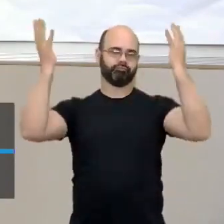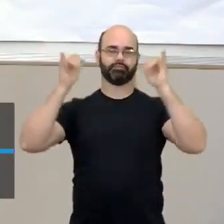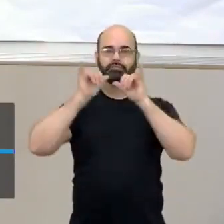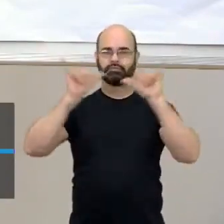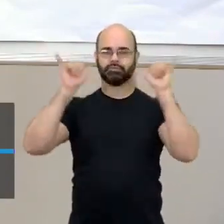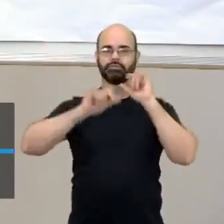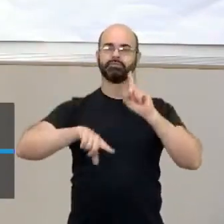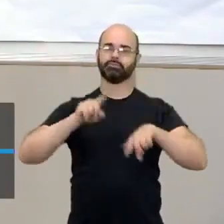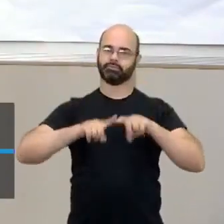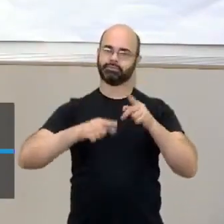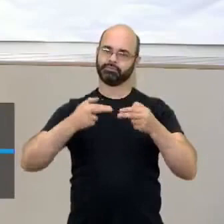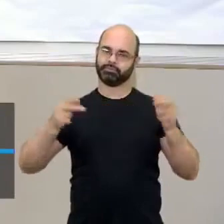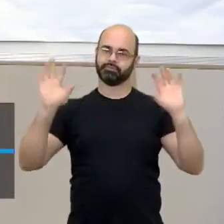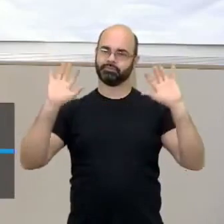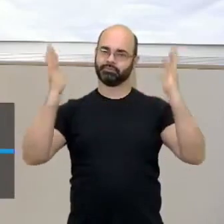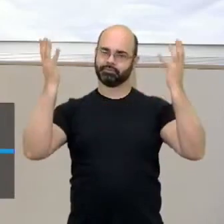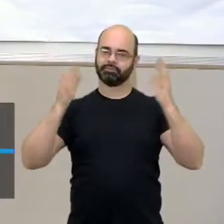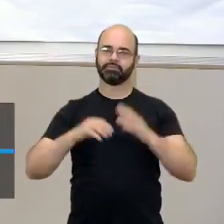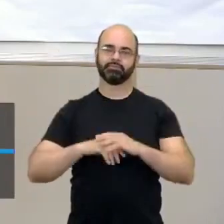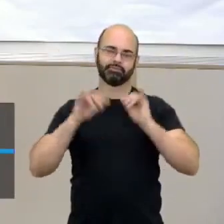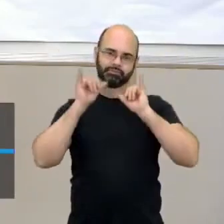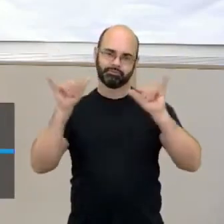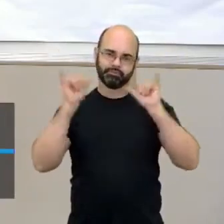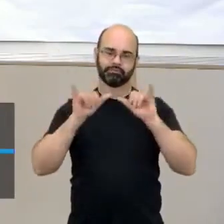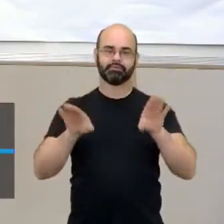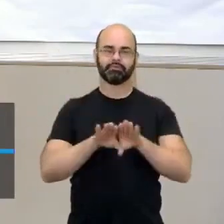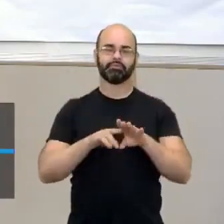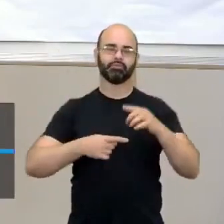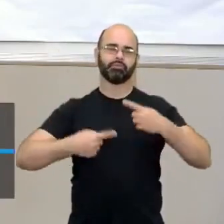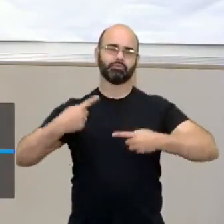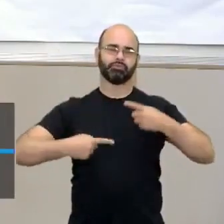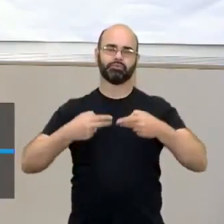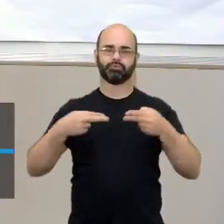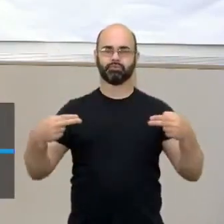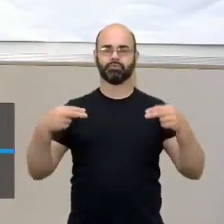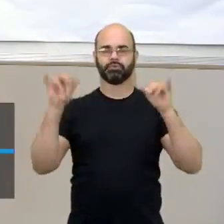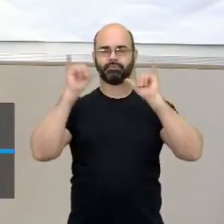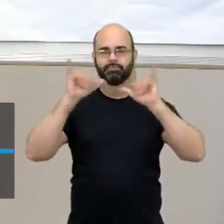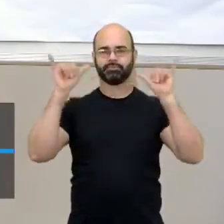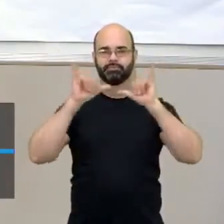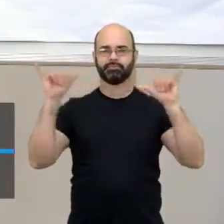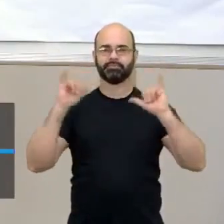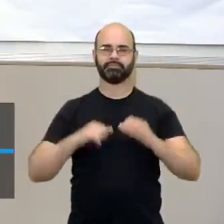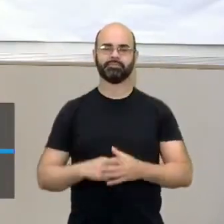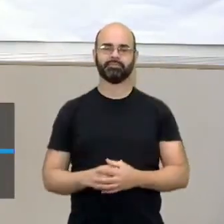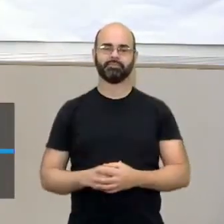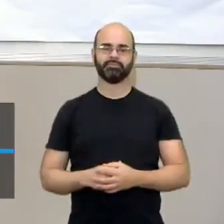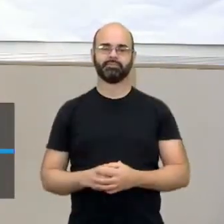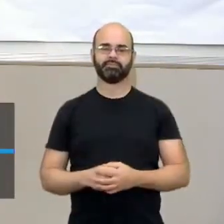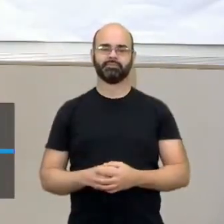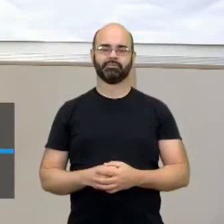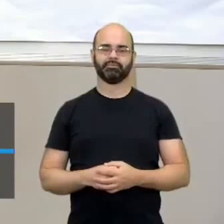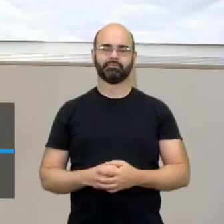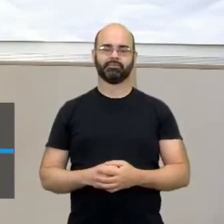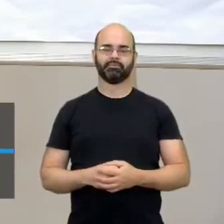produtos, mas também questões aí relacionadas à política. E é interessante que